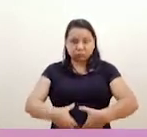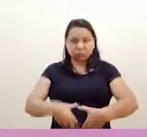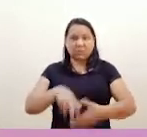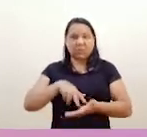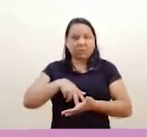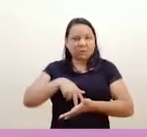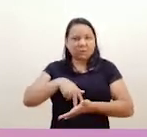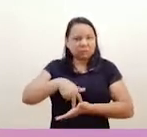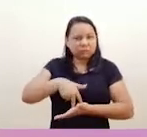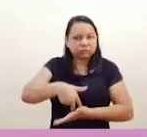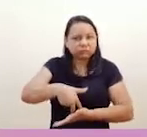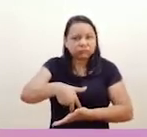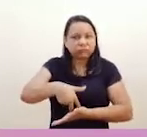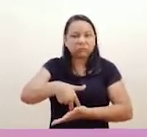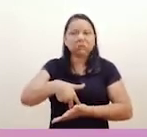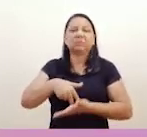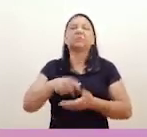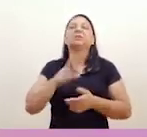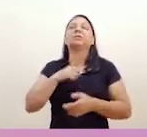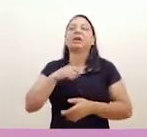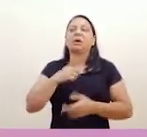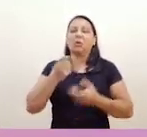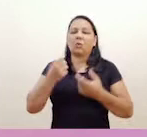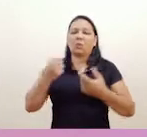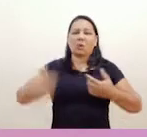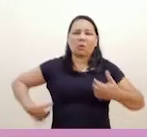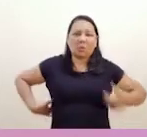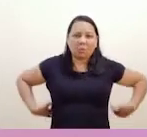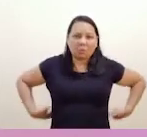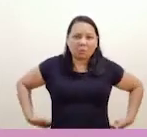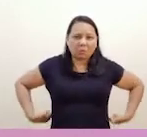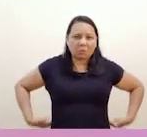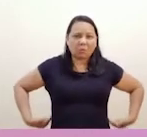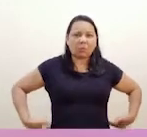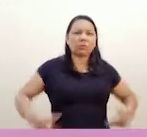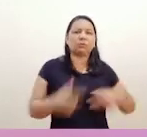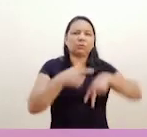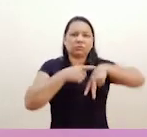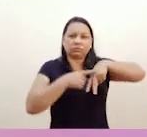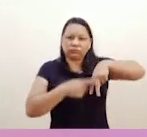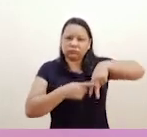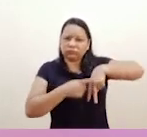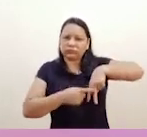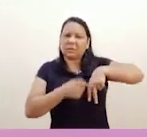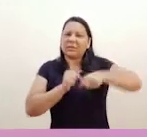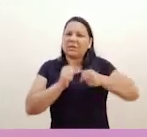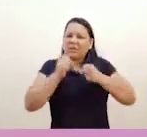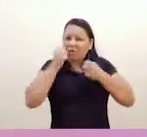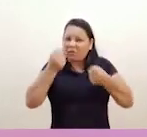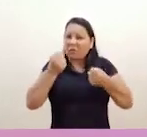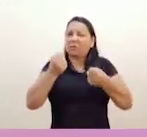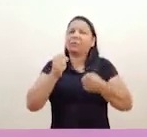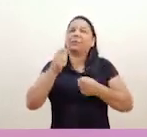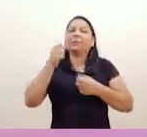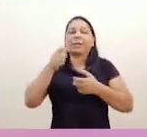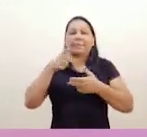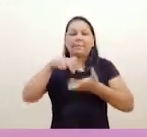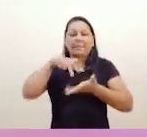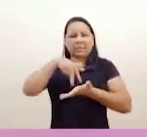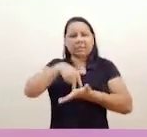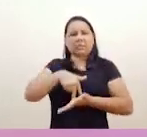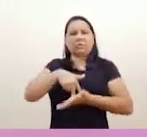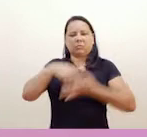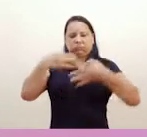ele tende a se projetar para a frente. Então as nossas musculaturas da região da lombar precisam se contrair para